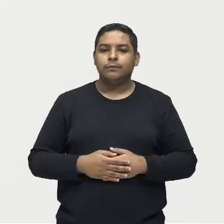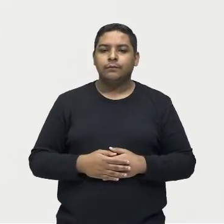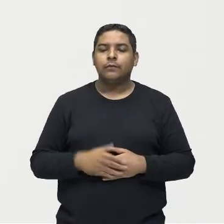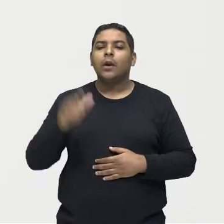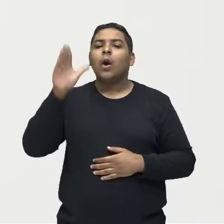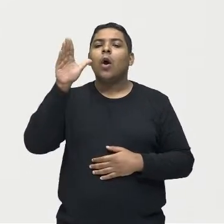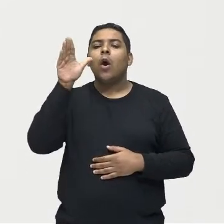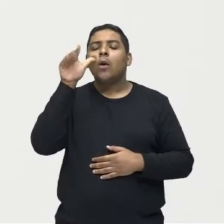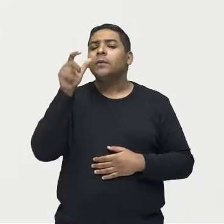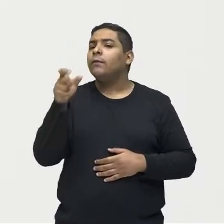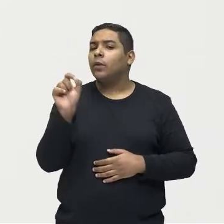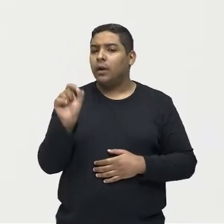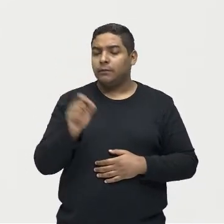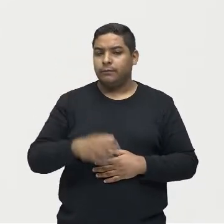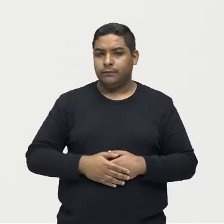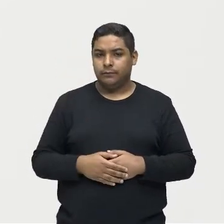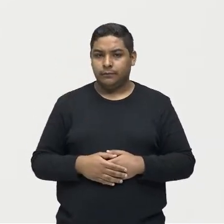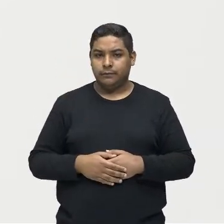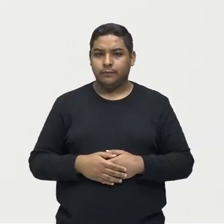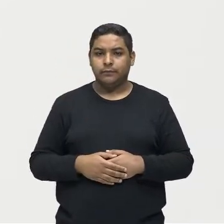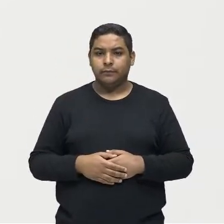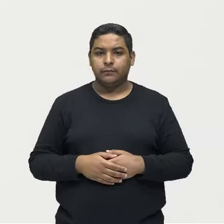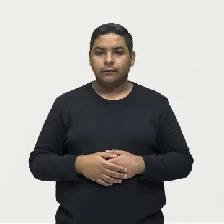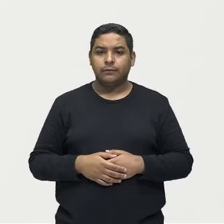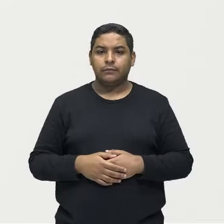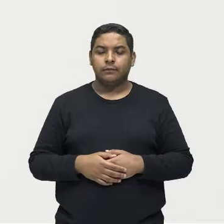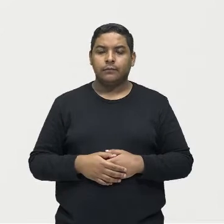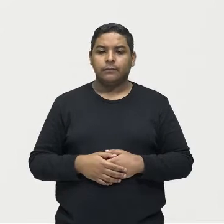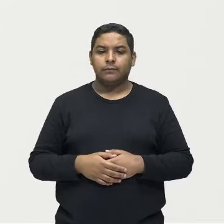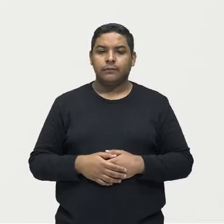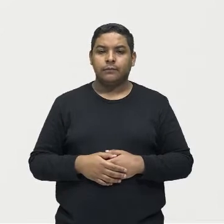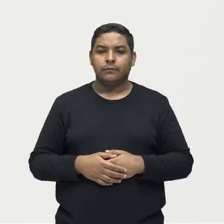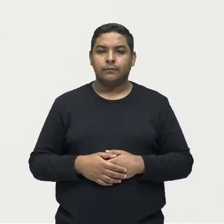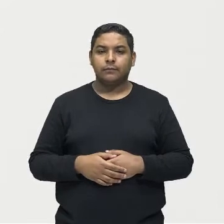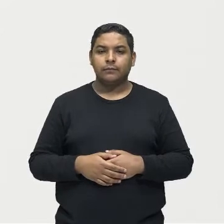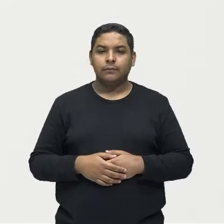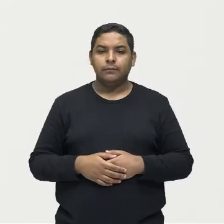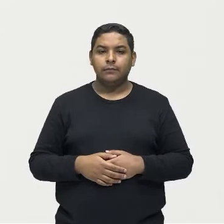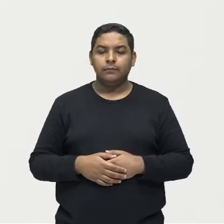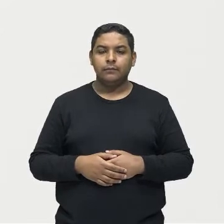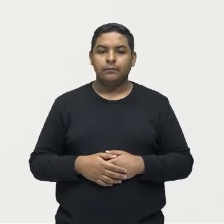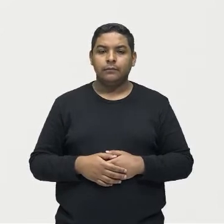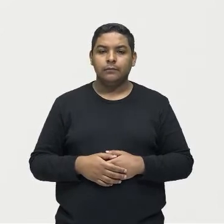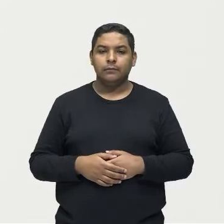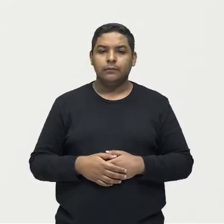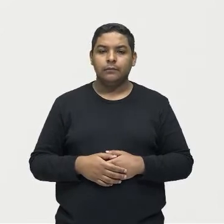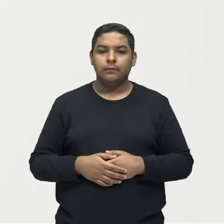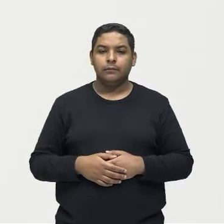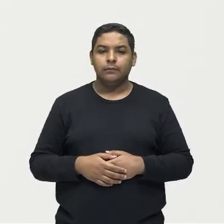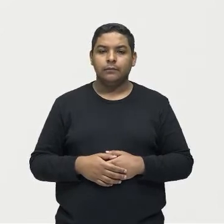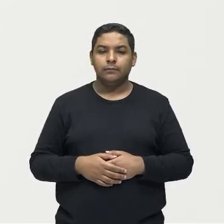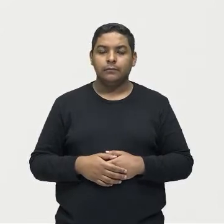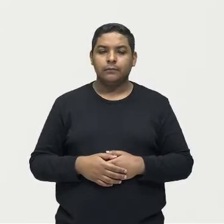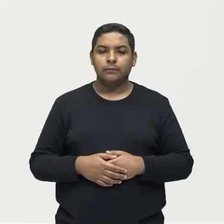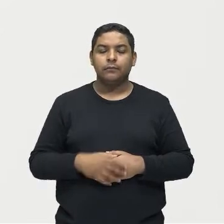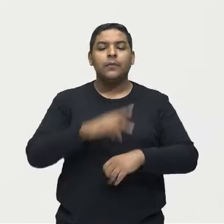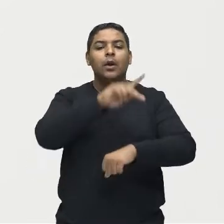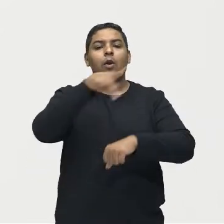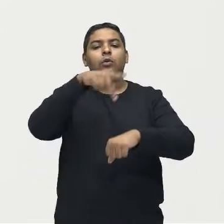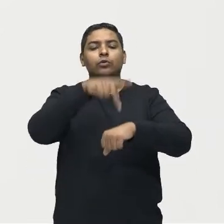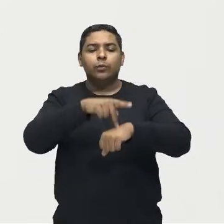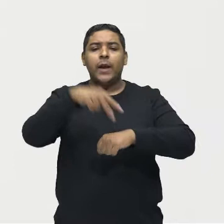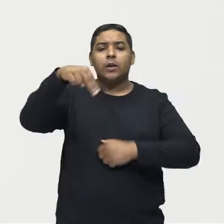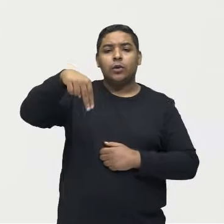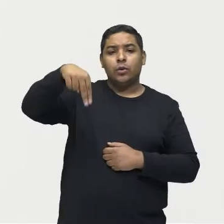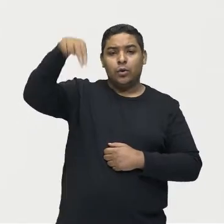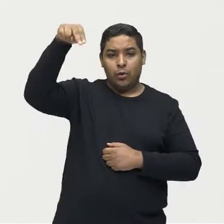que os países, a gente está verificando que os países, né, aqui do norte e